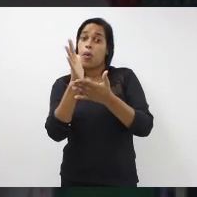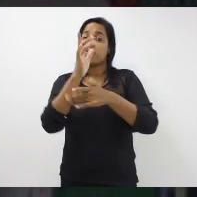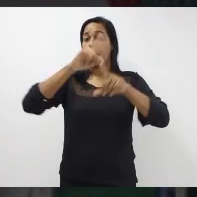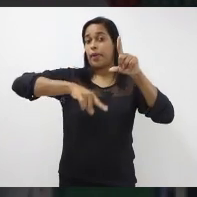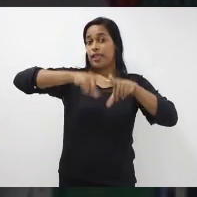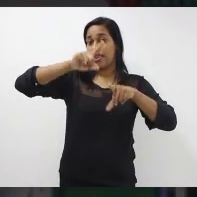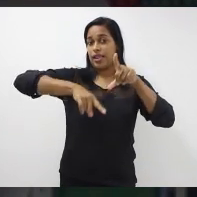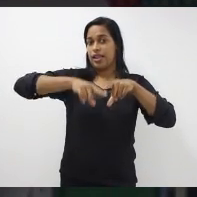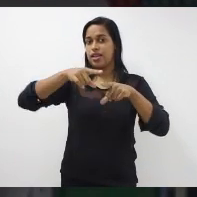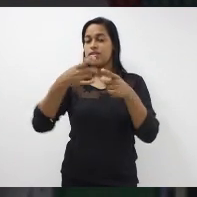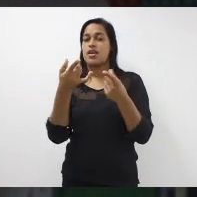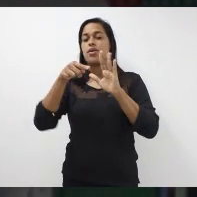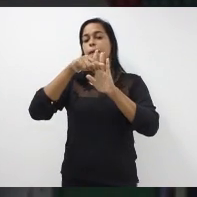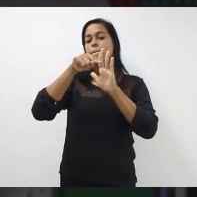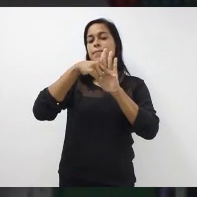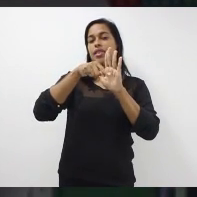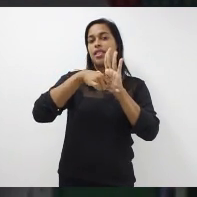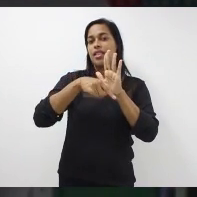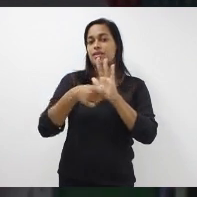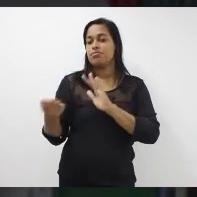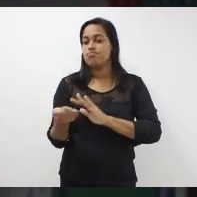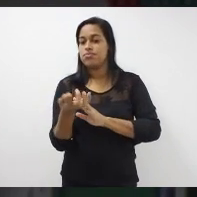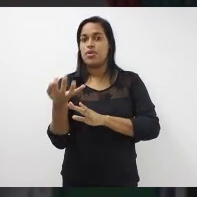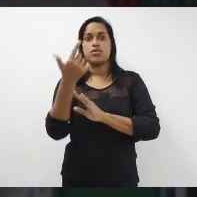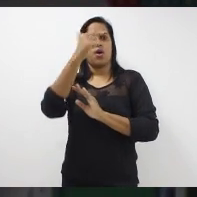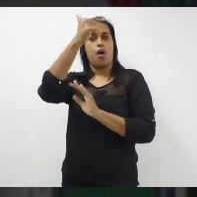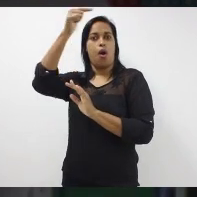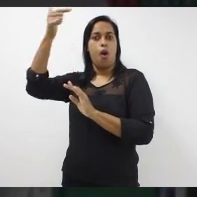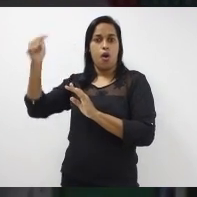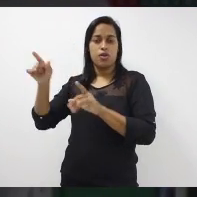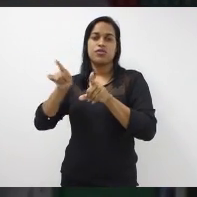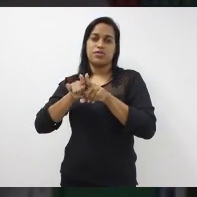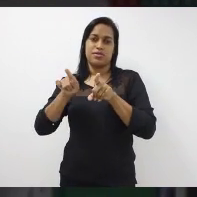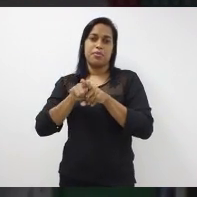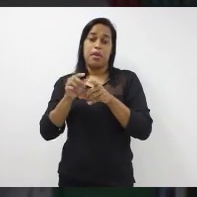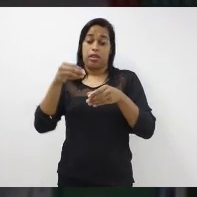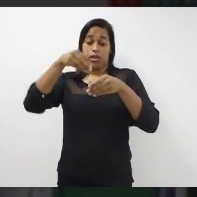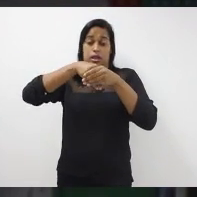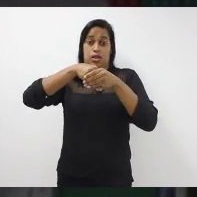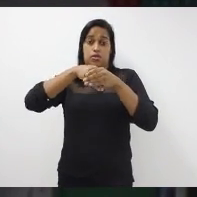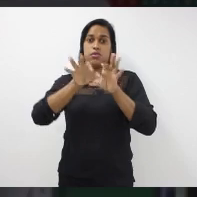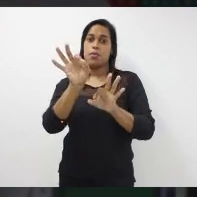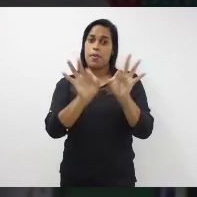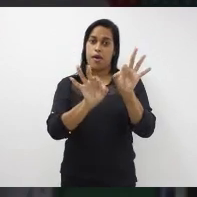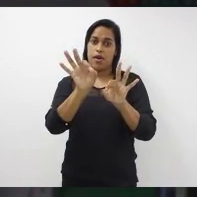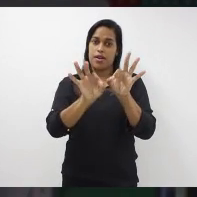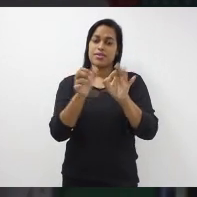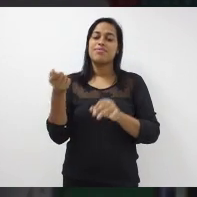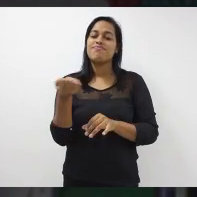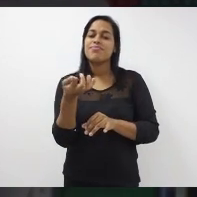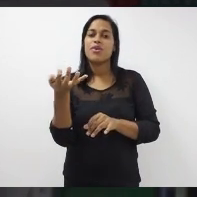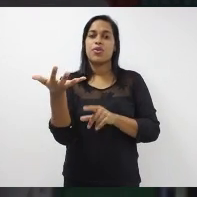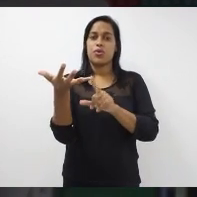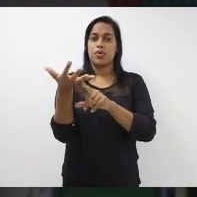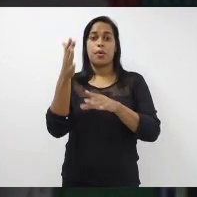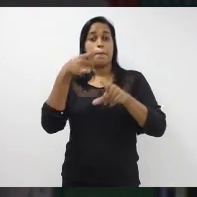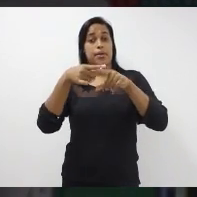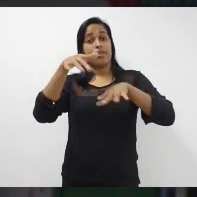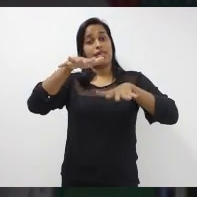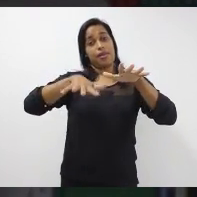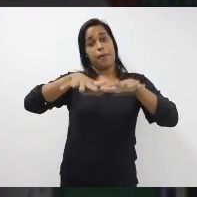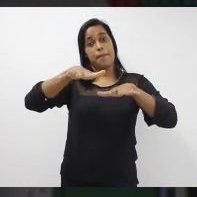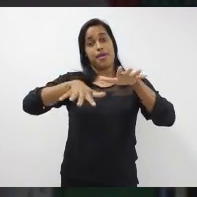estão ligados aos planos de produção ou a outros itens, estando dentro de uma estrutura de produto, dependendo da demanda